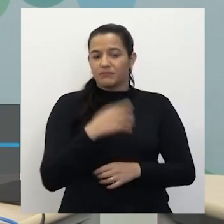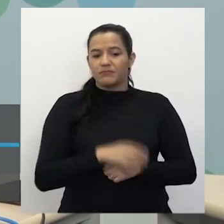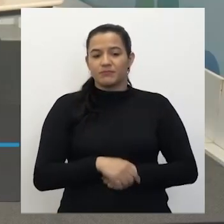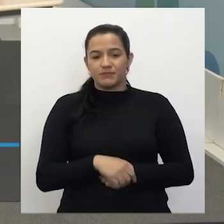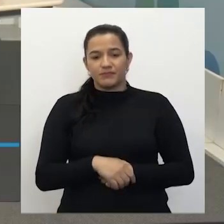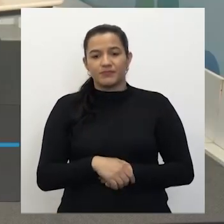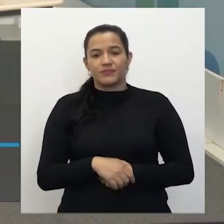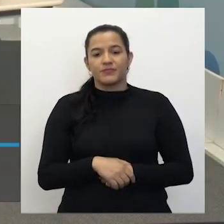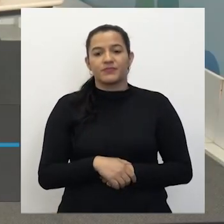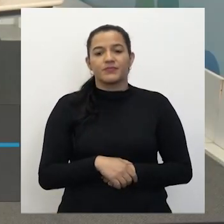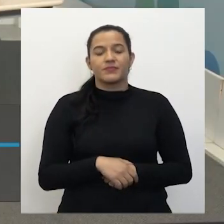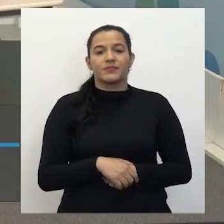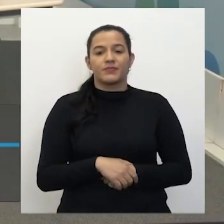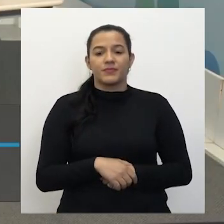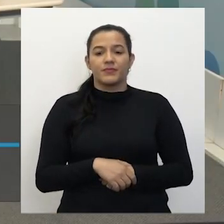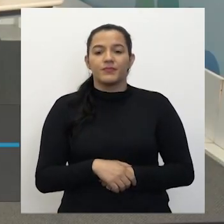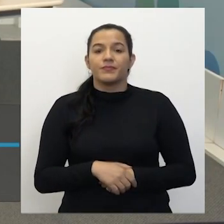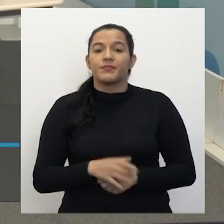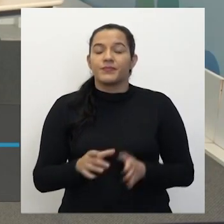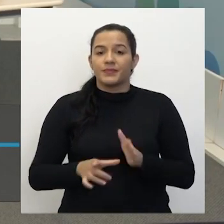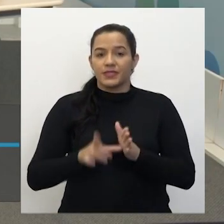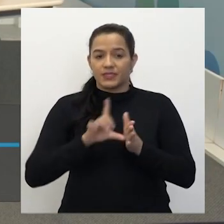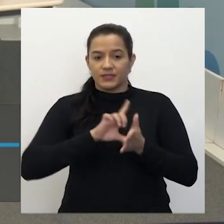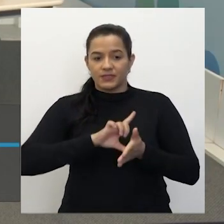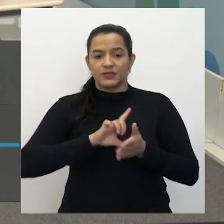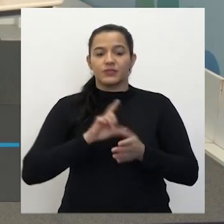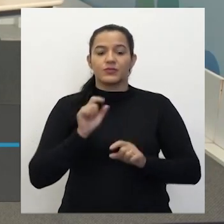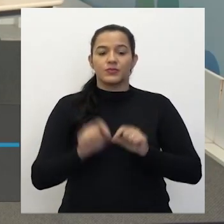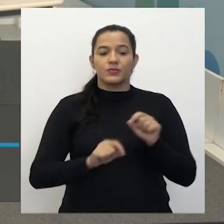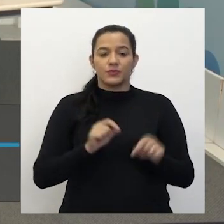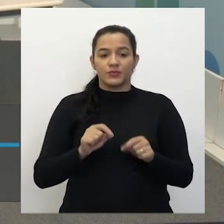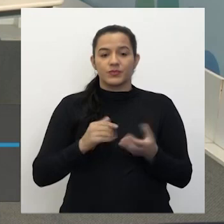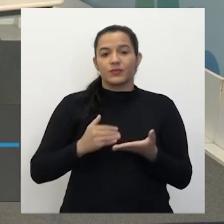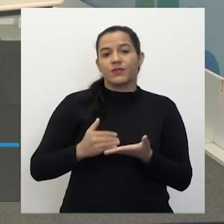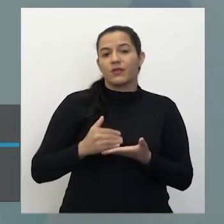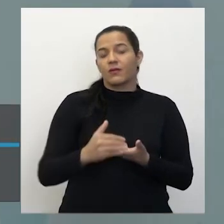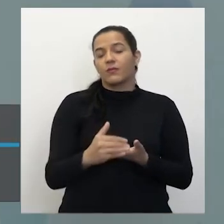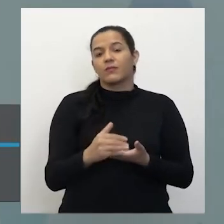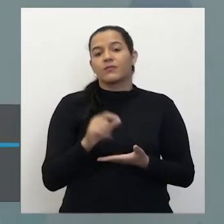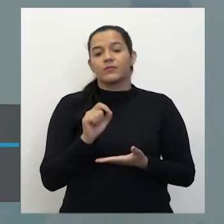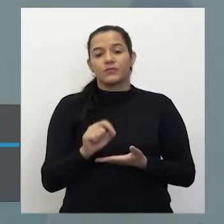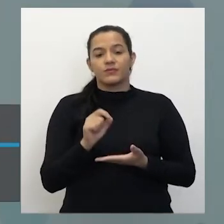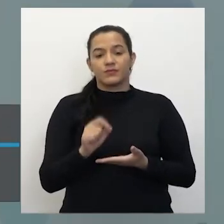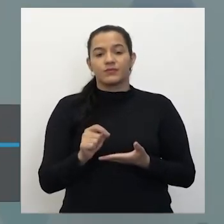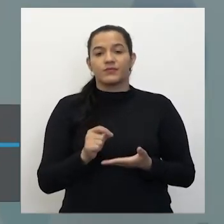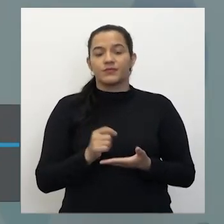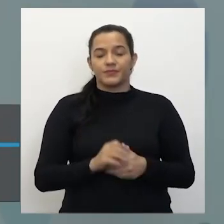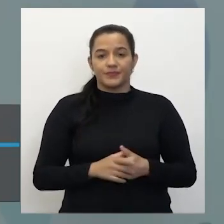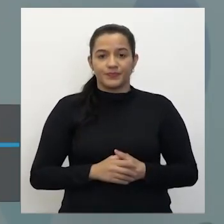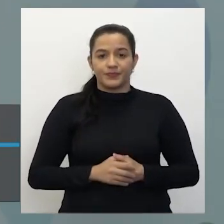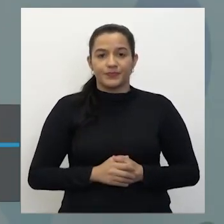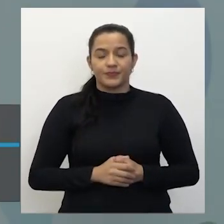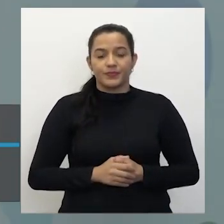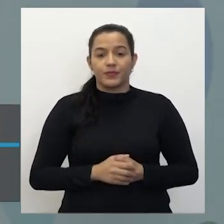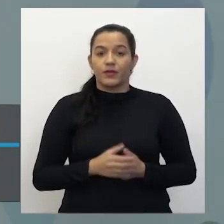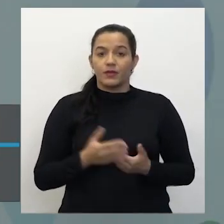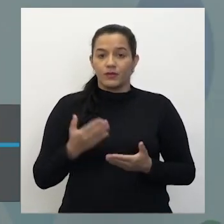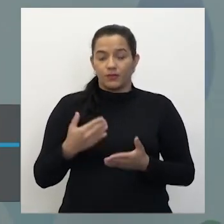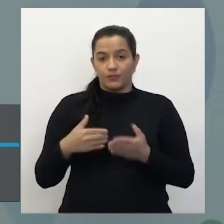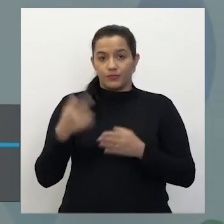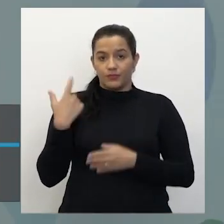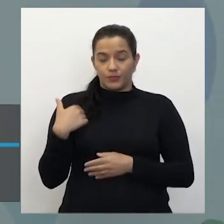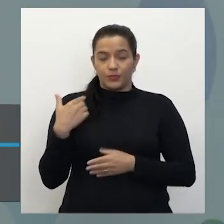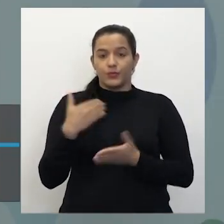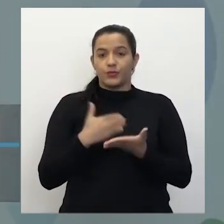falando de slam, tá, mas antes de qualquer coisa, eu acho legal a gente começar pelo começo, né? Nós estávamos falando no começo do